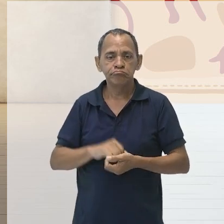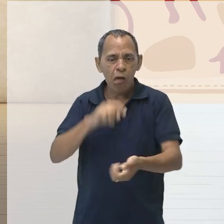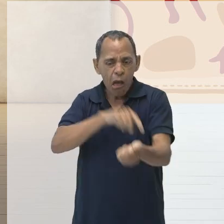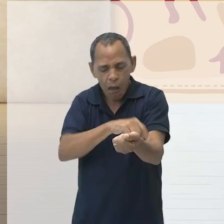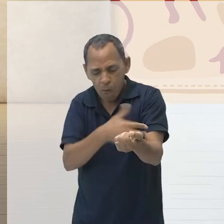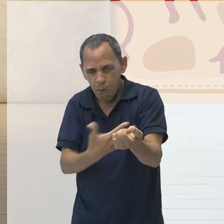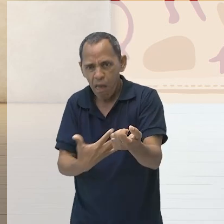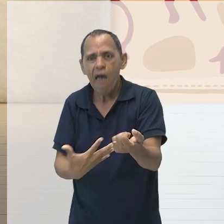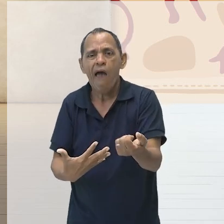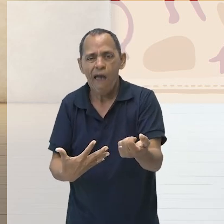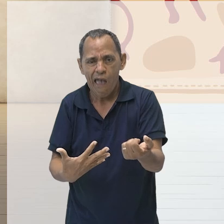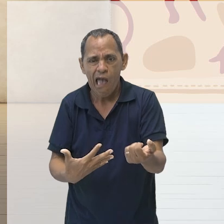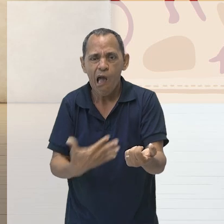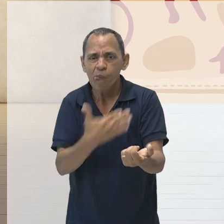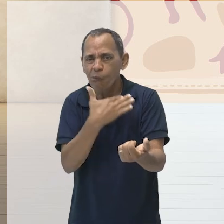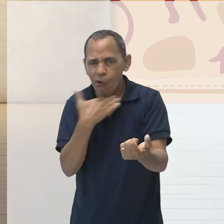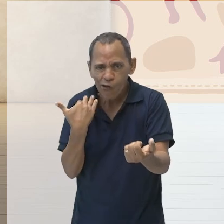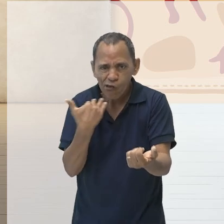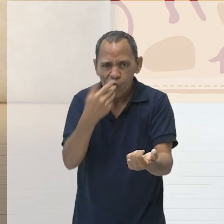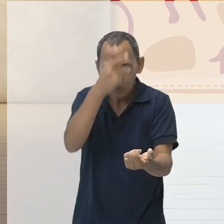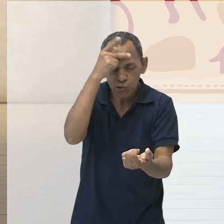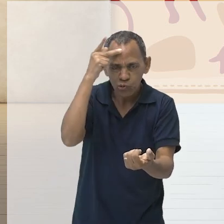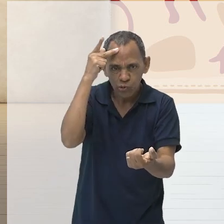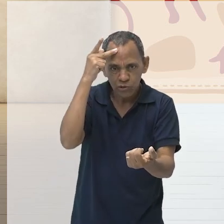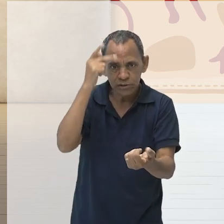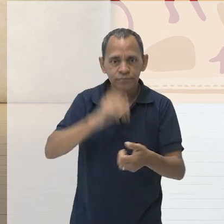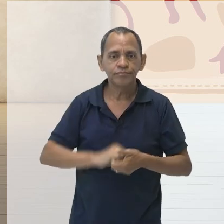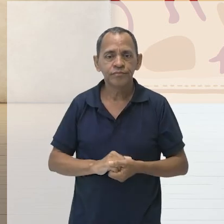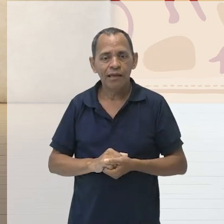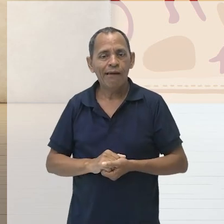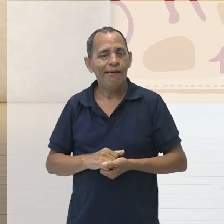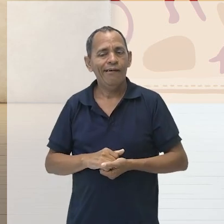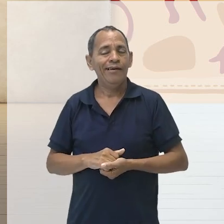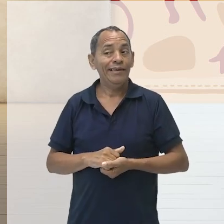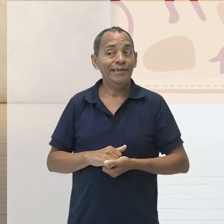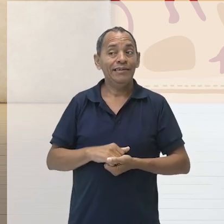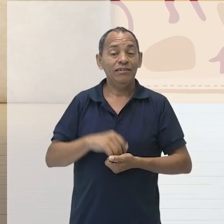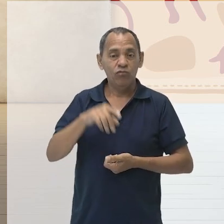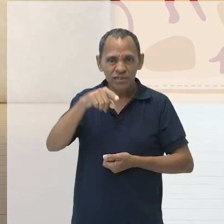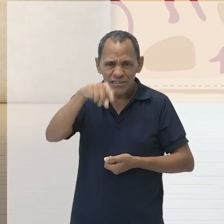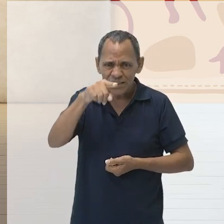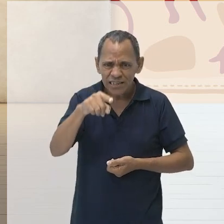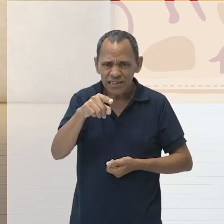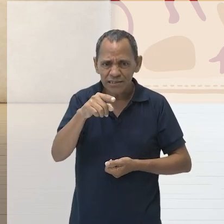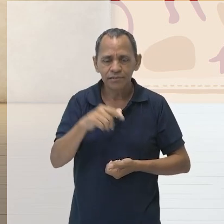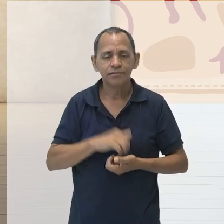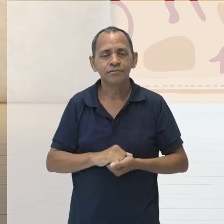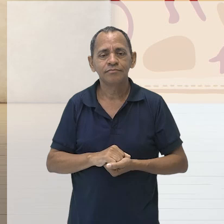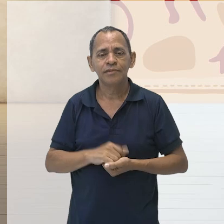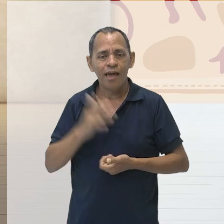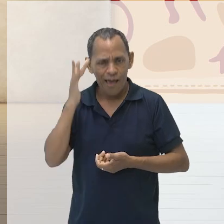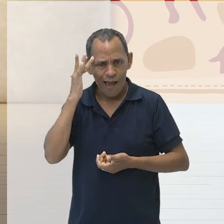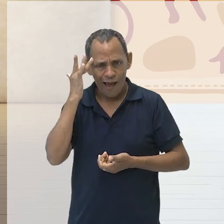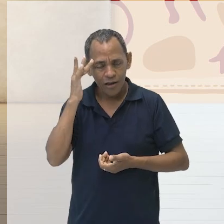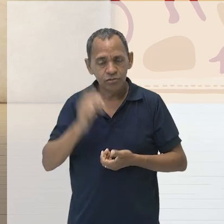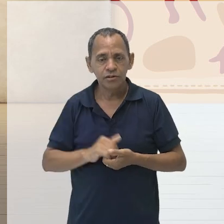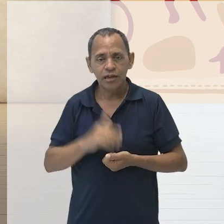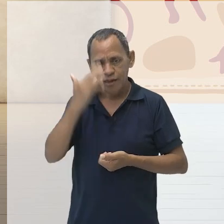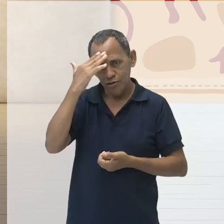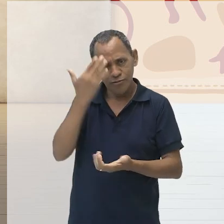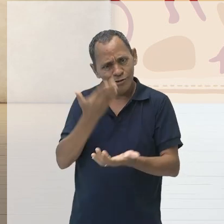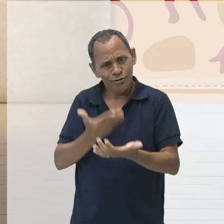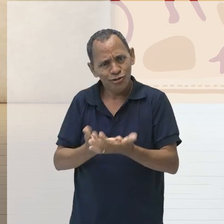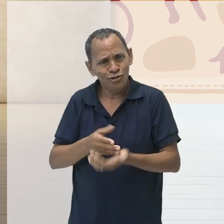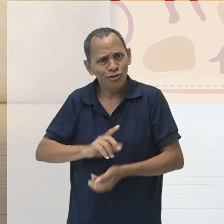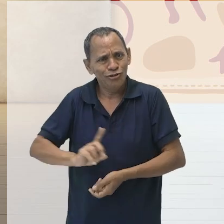não sei vocês, mas eu não acho que isso é uma forma de entretenimento, não é mesmo? Muito bem. Prosseguindo um